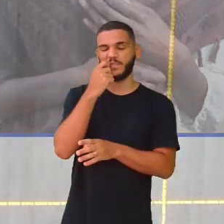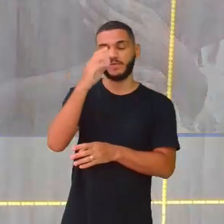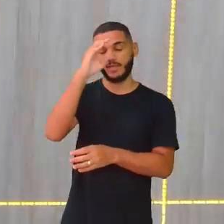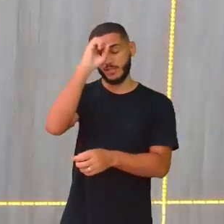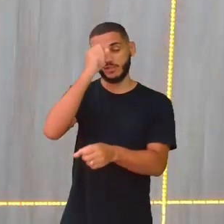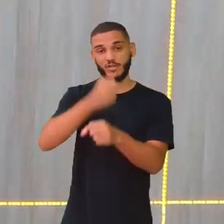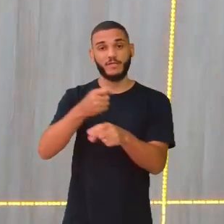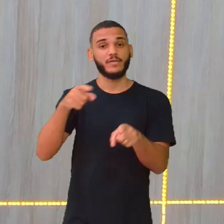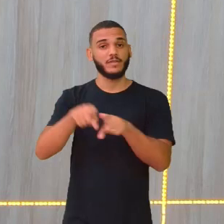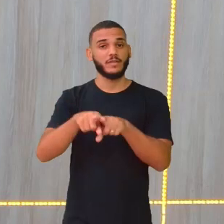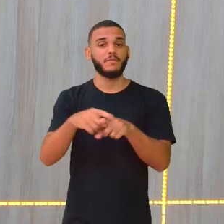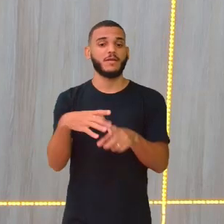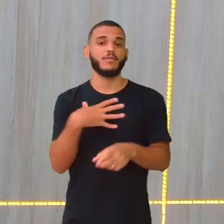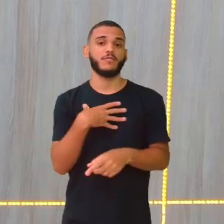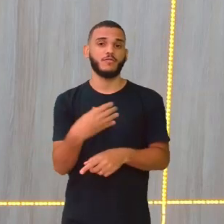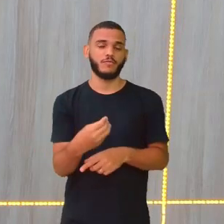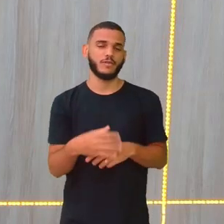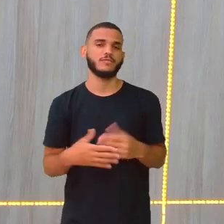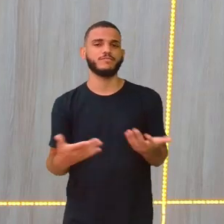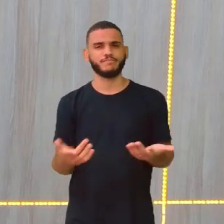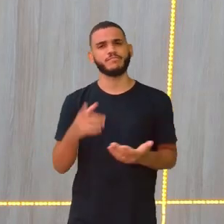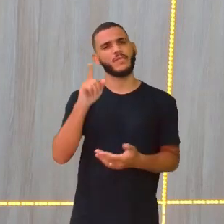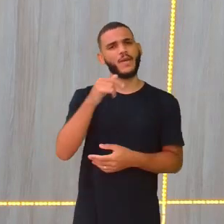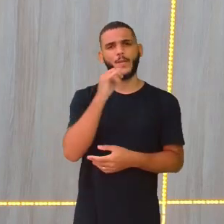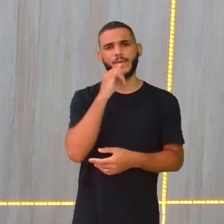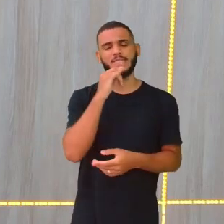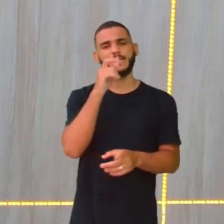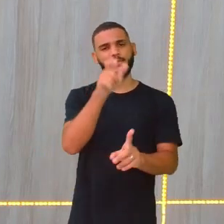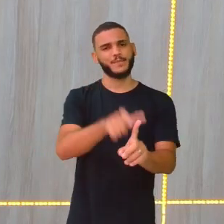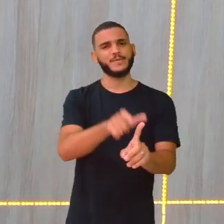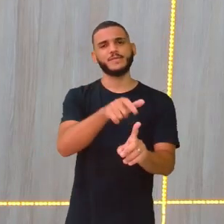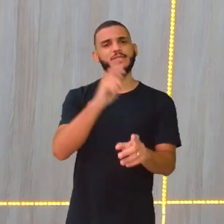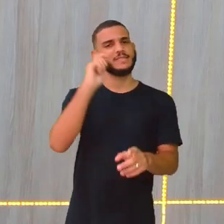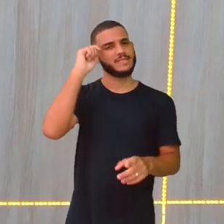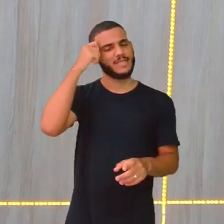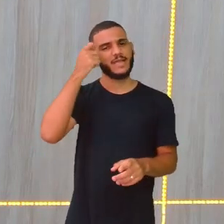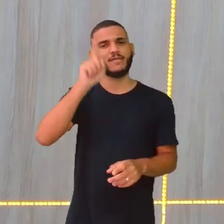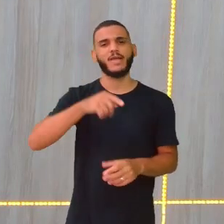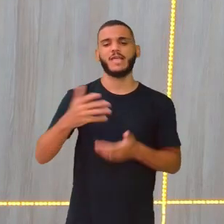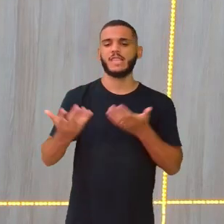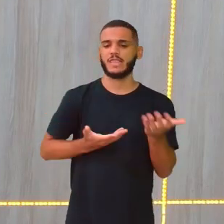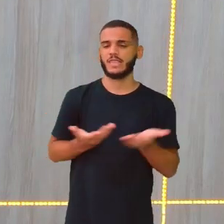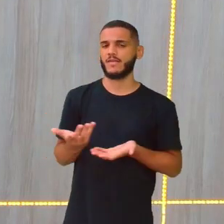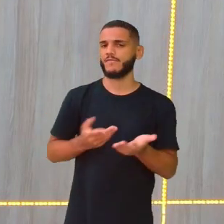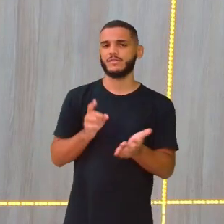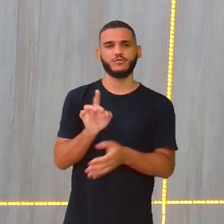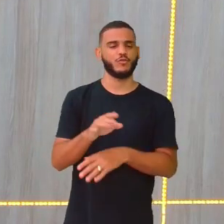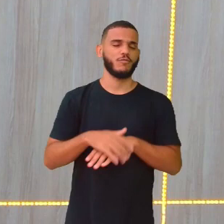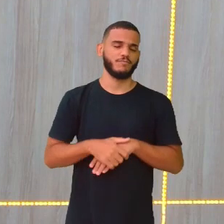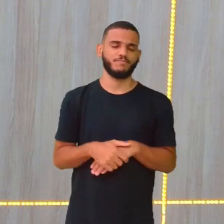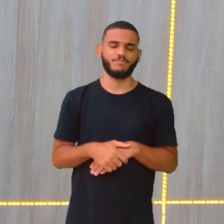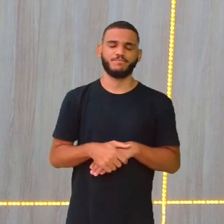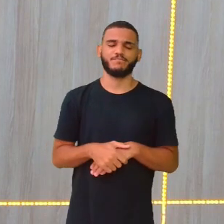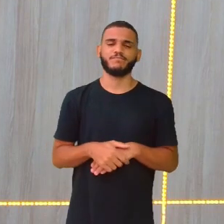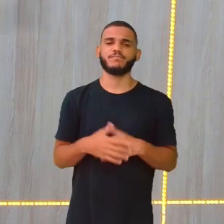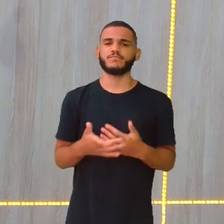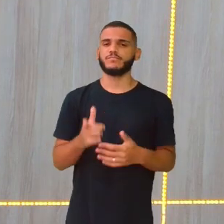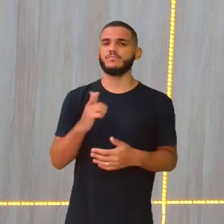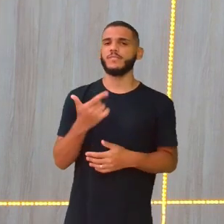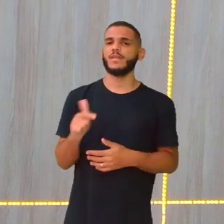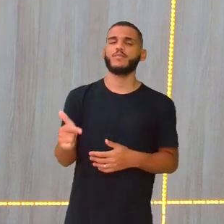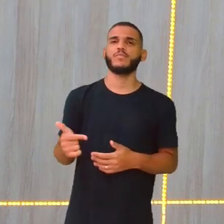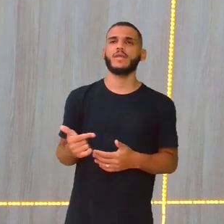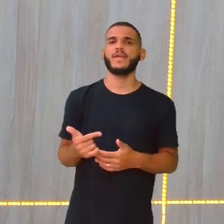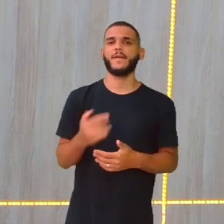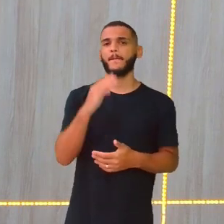outro exemplo de um personagem negro que serve somente aos outros personagens brancos. Então, a gente não tem um protagonismo,